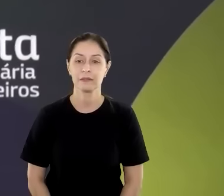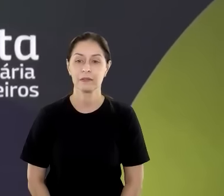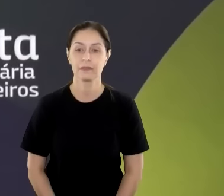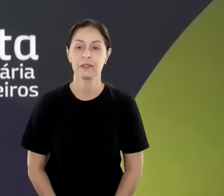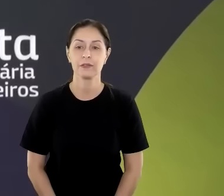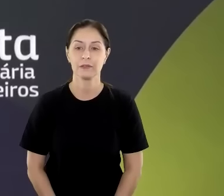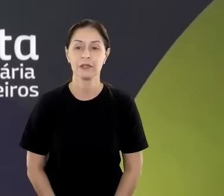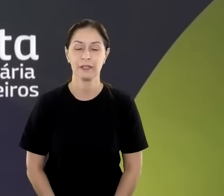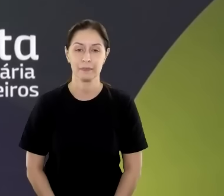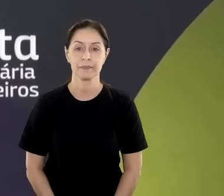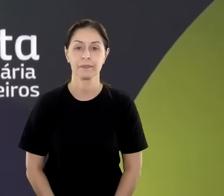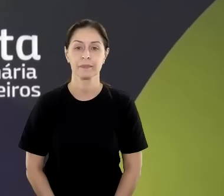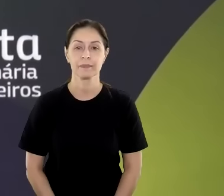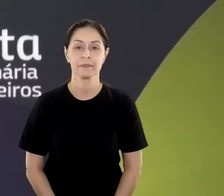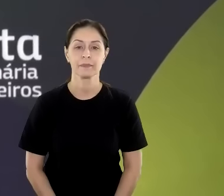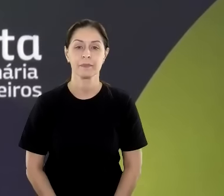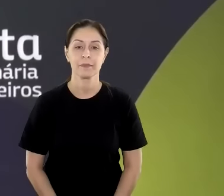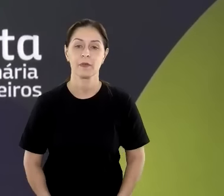Lucas capítulo 12,